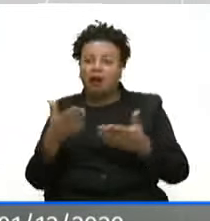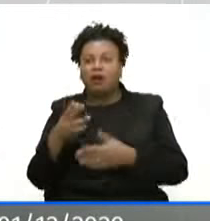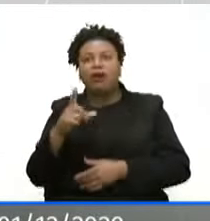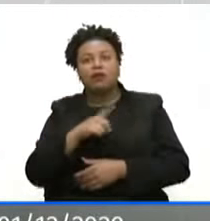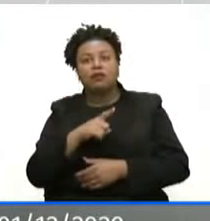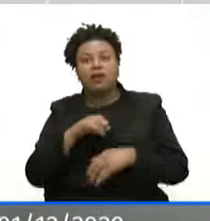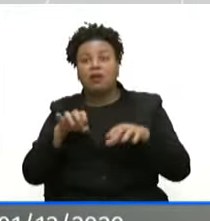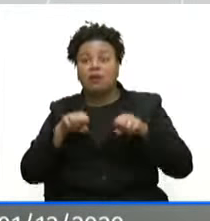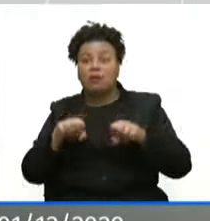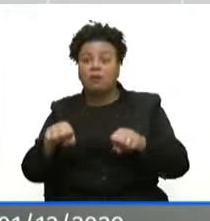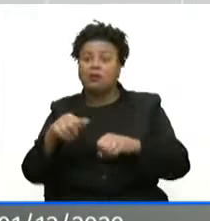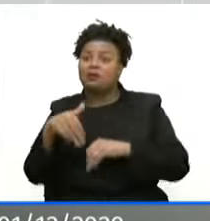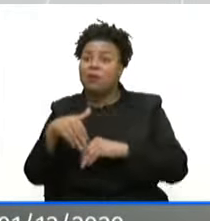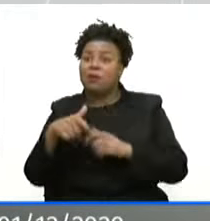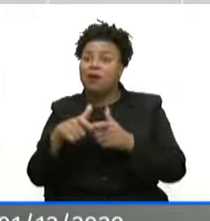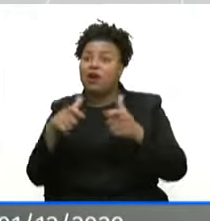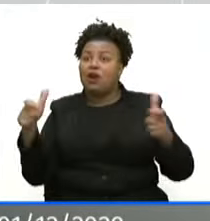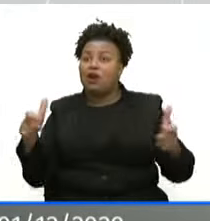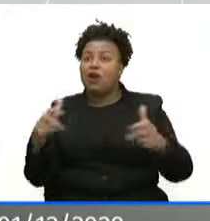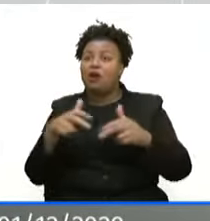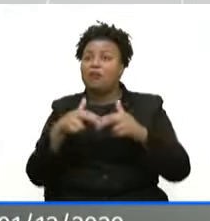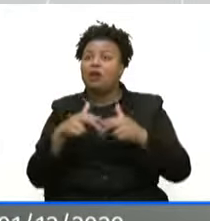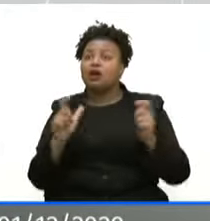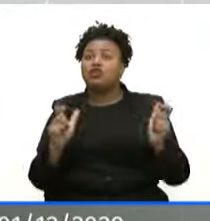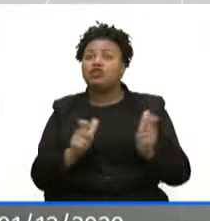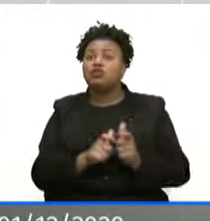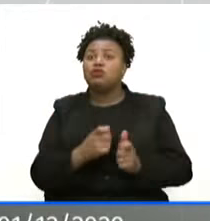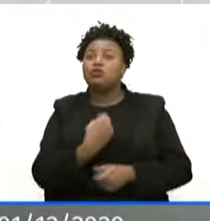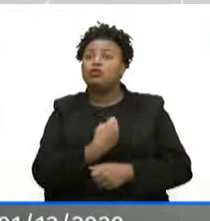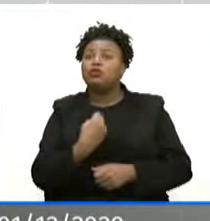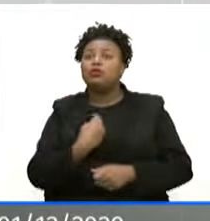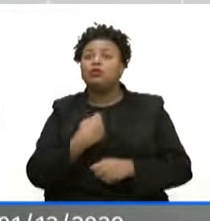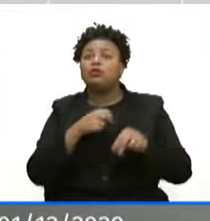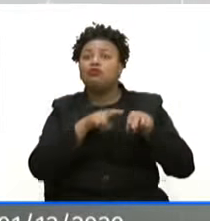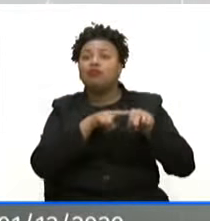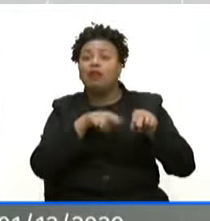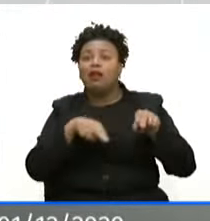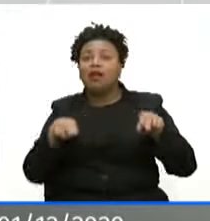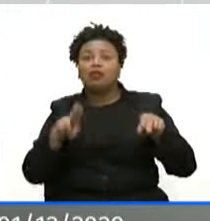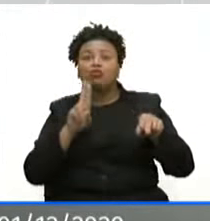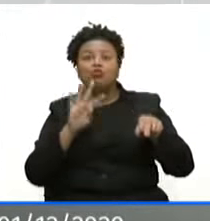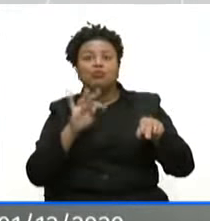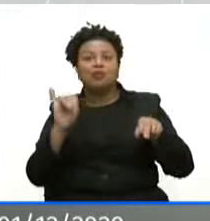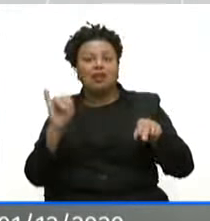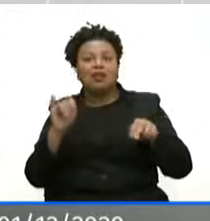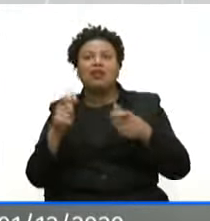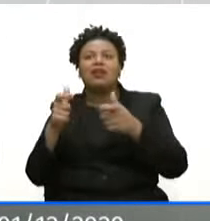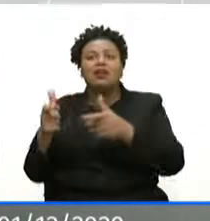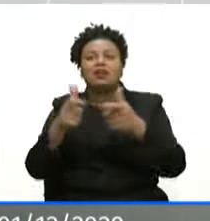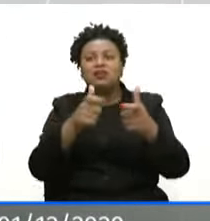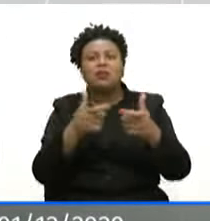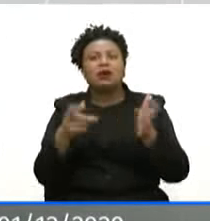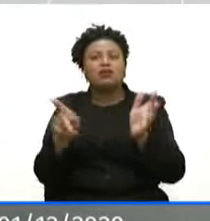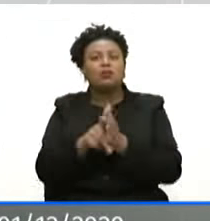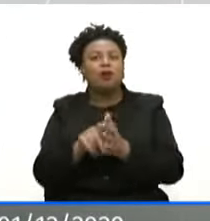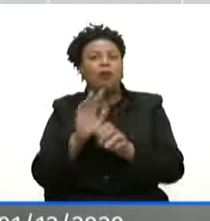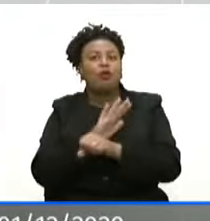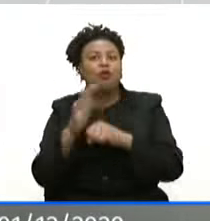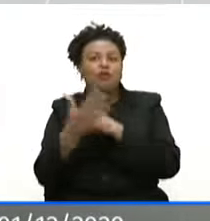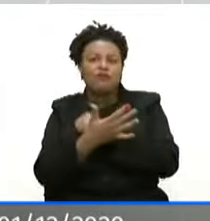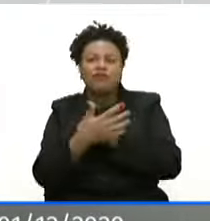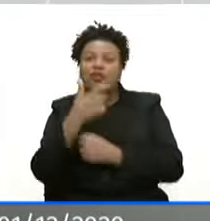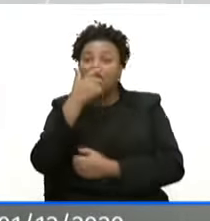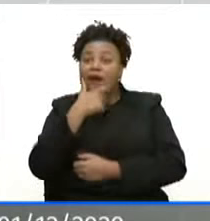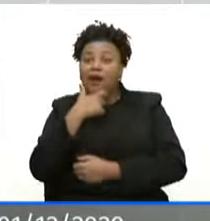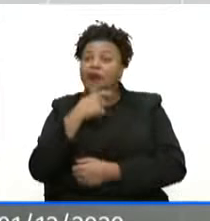tem uma ocupação maior por conta de uma redução também de leitos de UTI e de espaços para COVID. Então, assim, ó, eu acho que